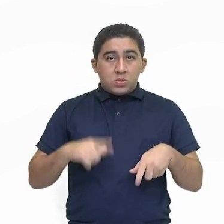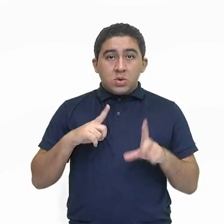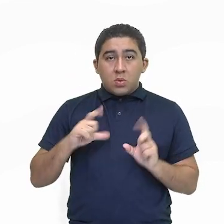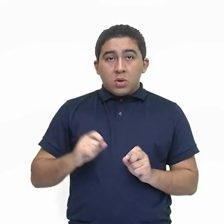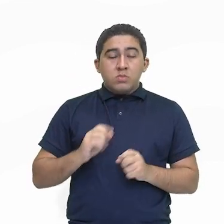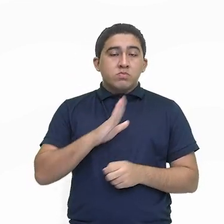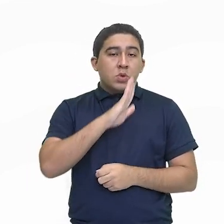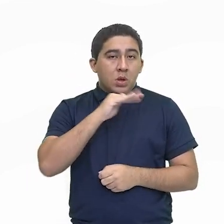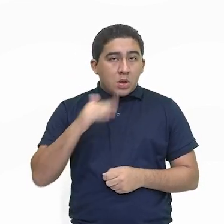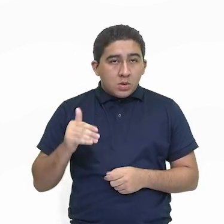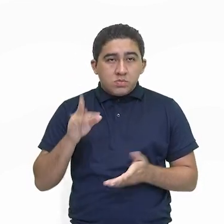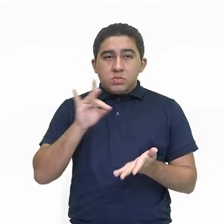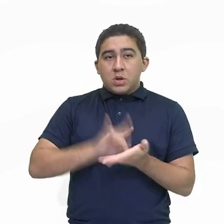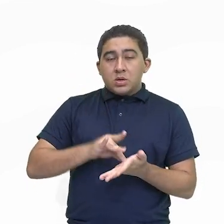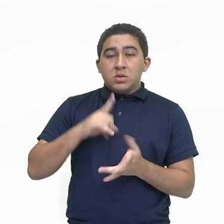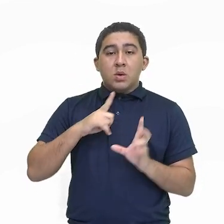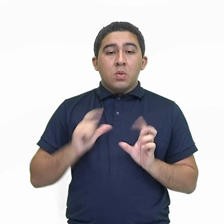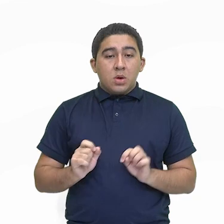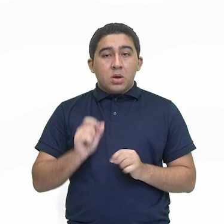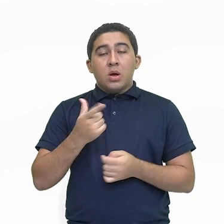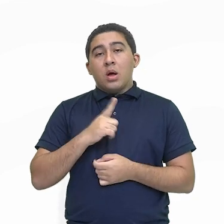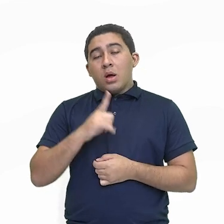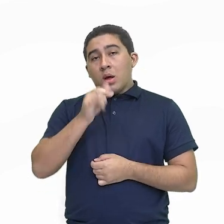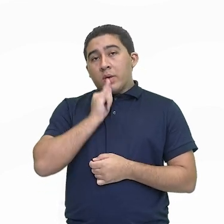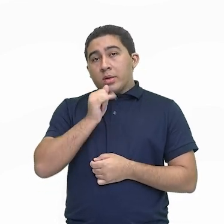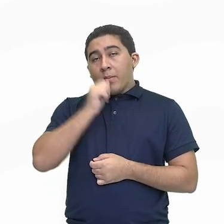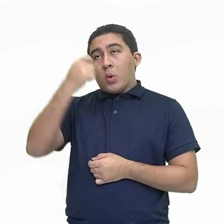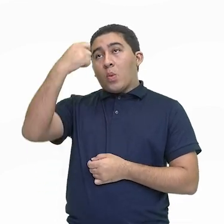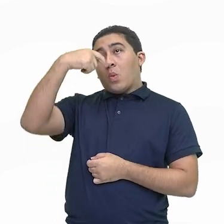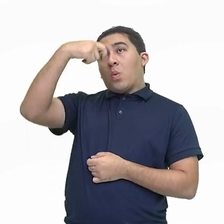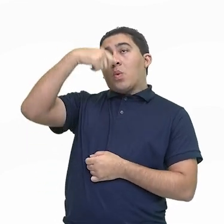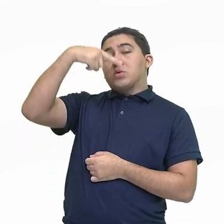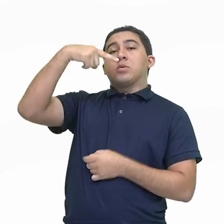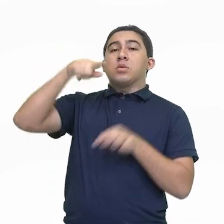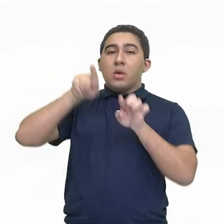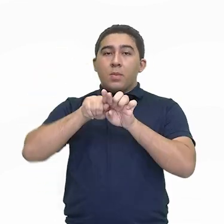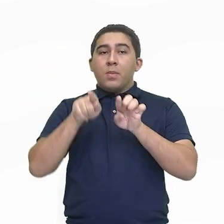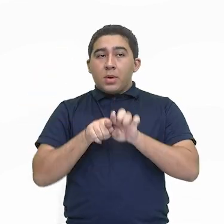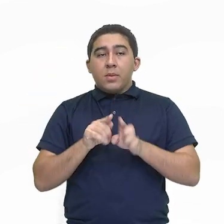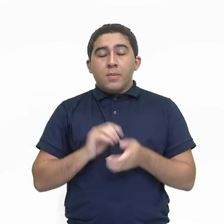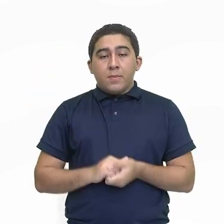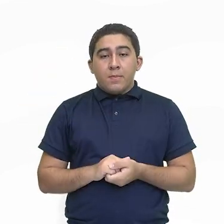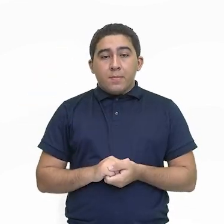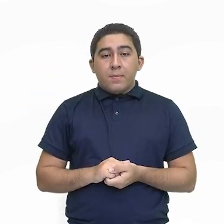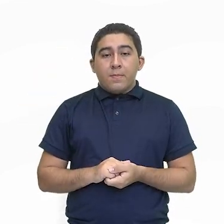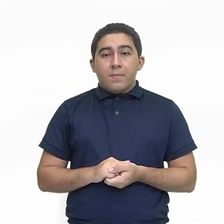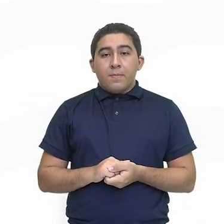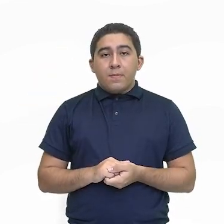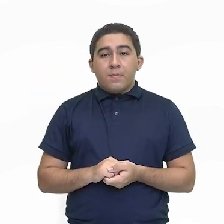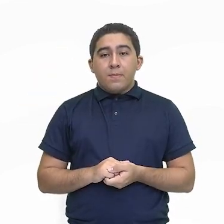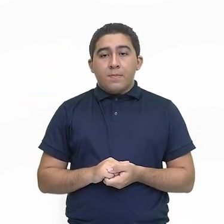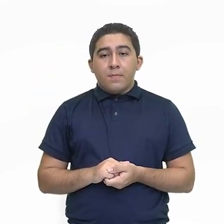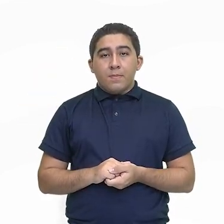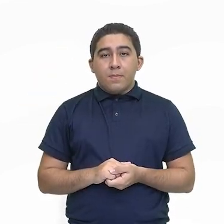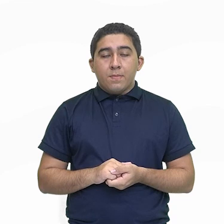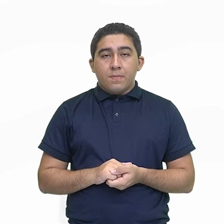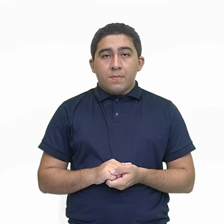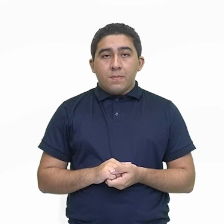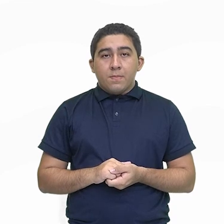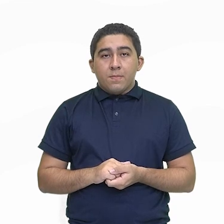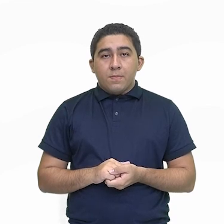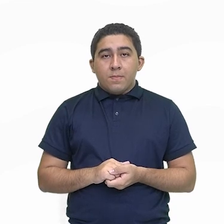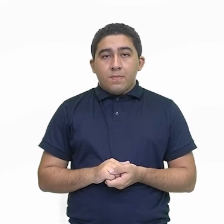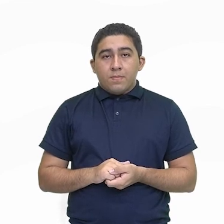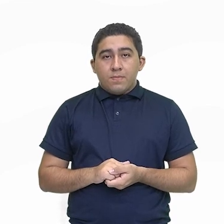muito crianças, tem aquelas gotas, né, do Zé Gotinha, né, na boca, né, via oral, para